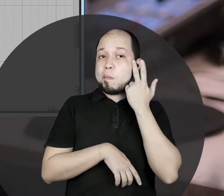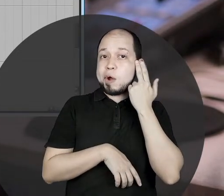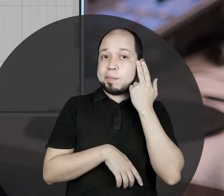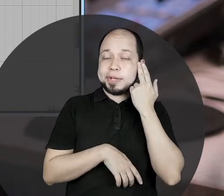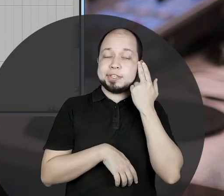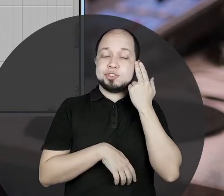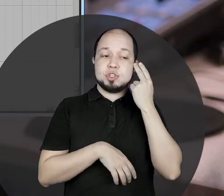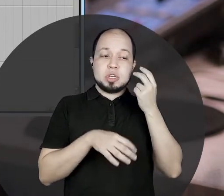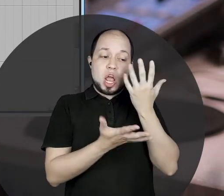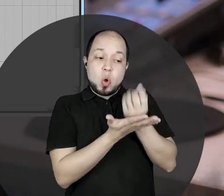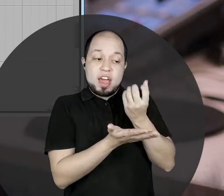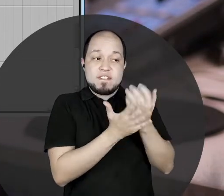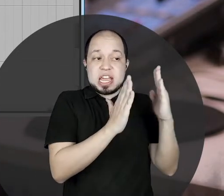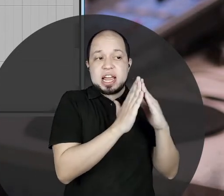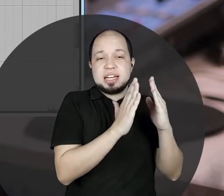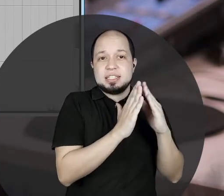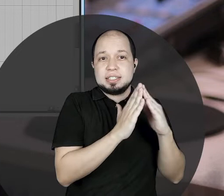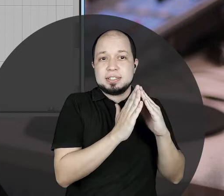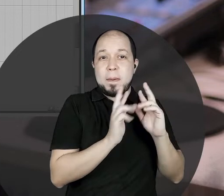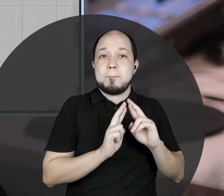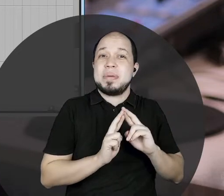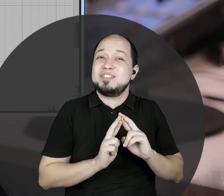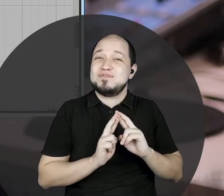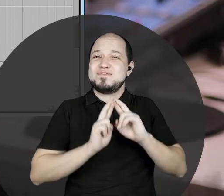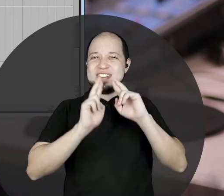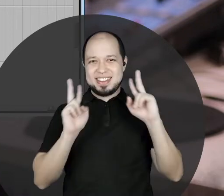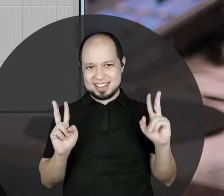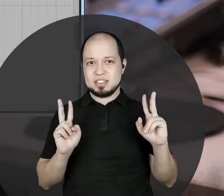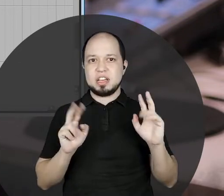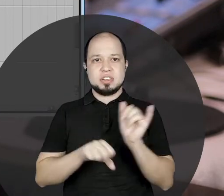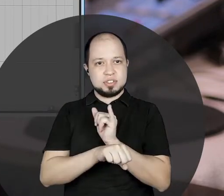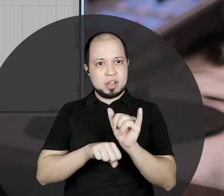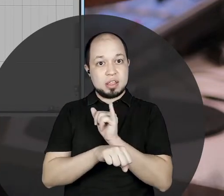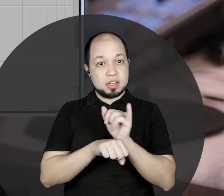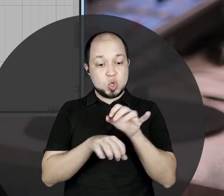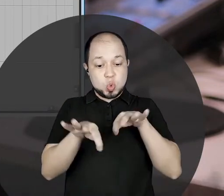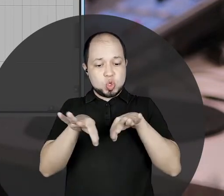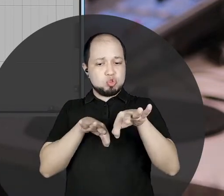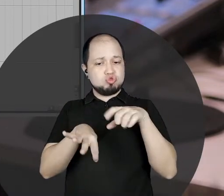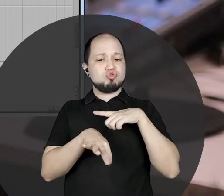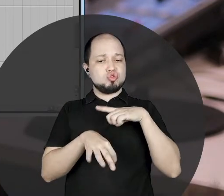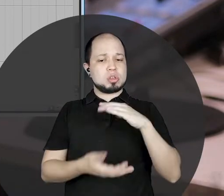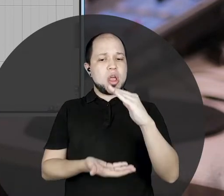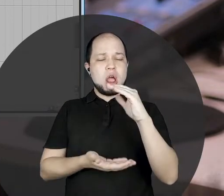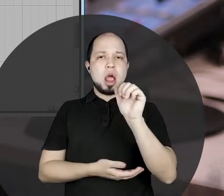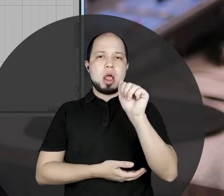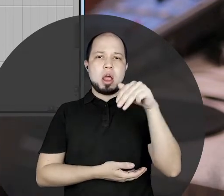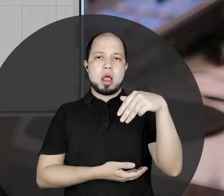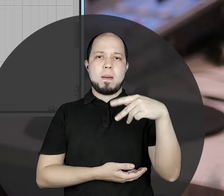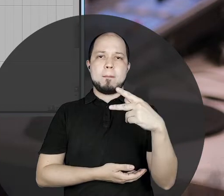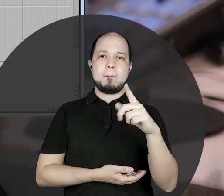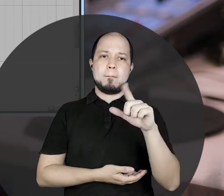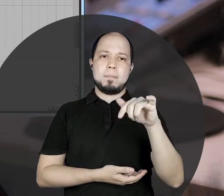Geralmente eu gravo em casa, enfim, é outro rolê, vocês sabem, os amplificadores simuladores, né? Mas aqui a gente estava no estúdio, então tinha um amplificador lá, a gente